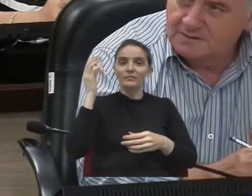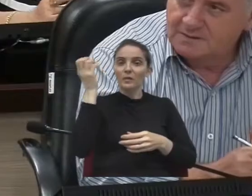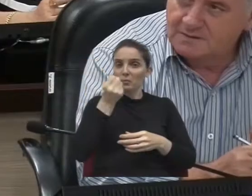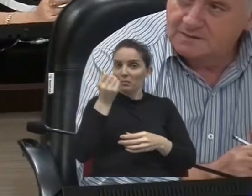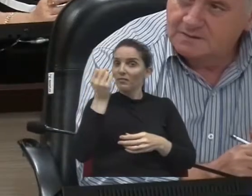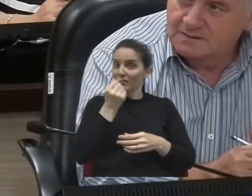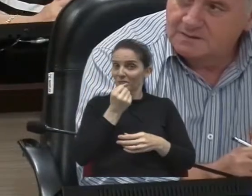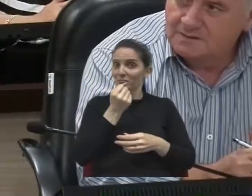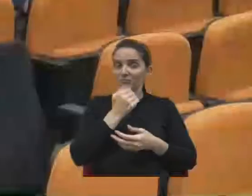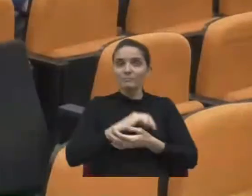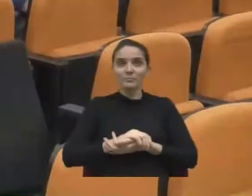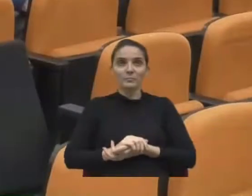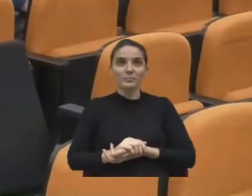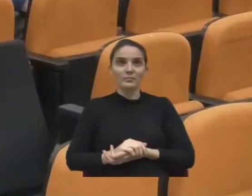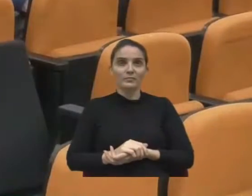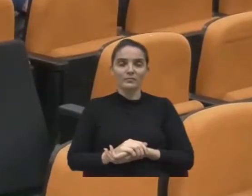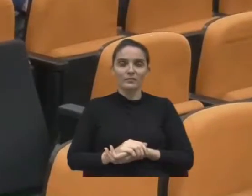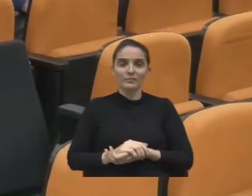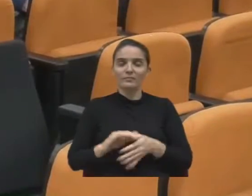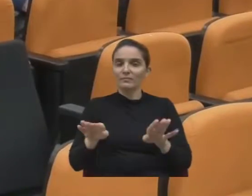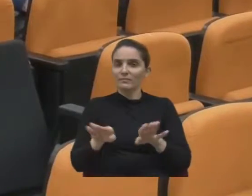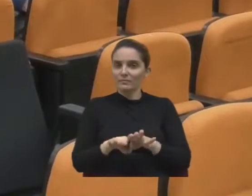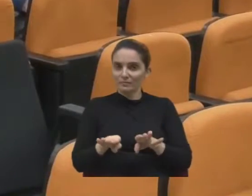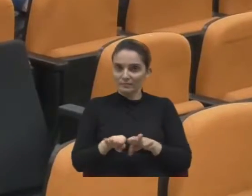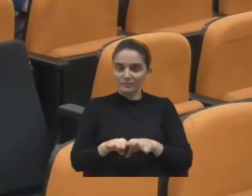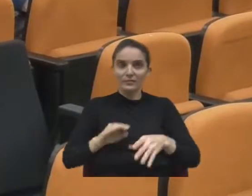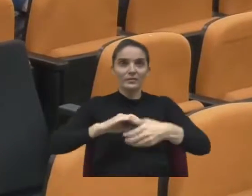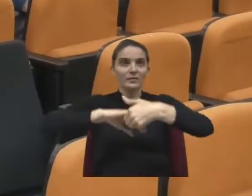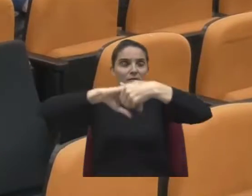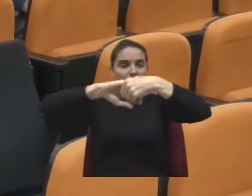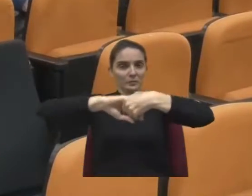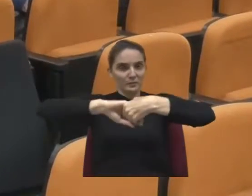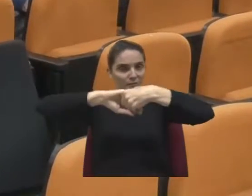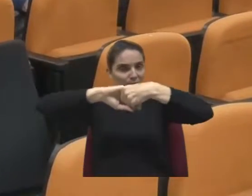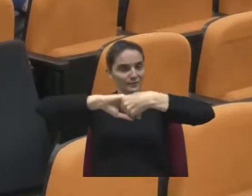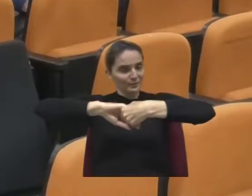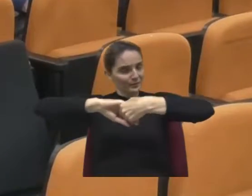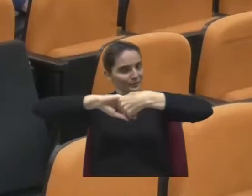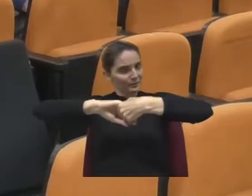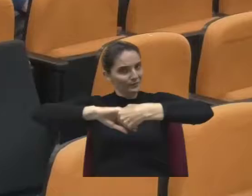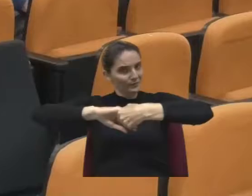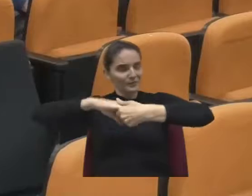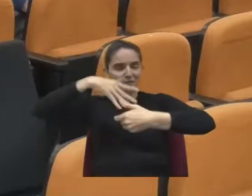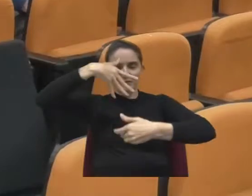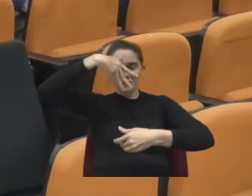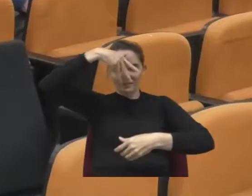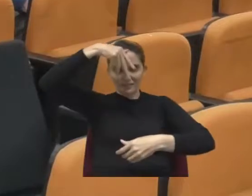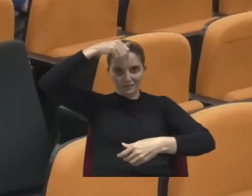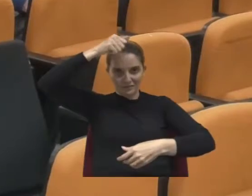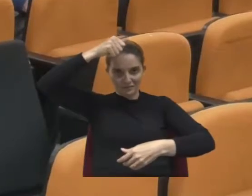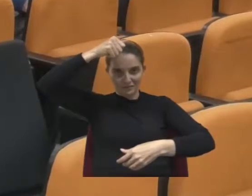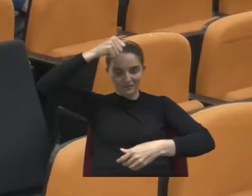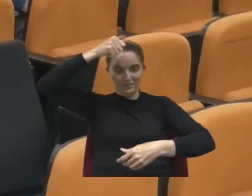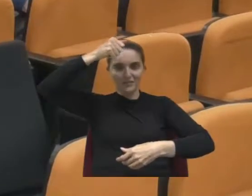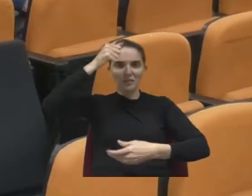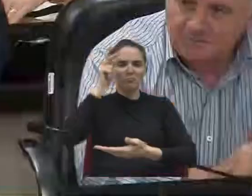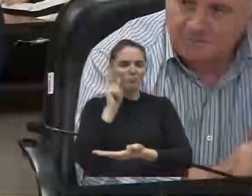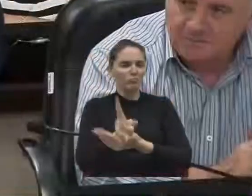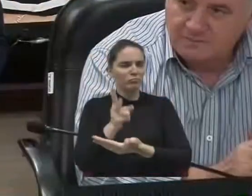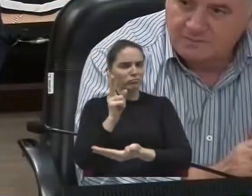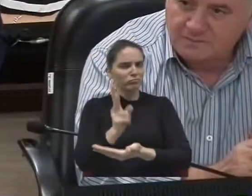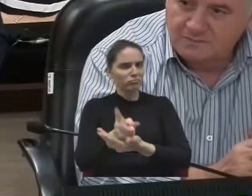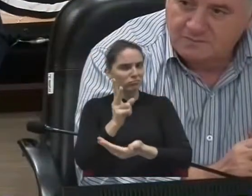dar aqui os meus cumprimentos ao nobre vereador Toninho Franco, que sempre com muita parcimônia e com